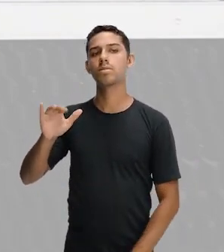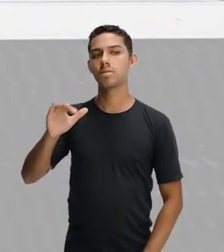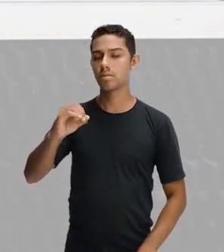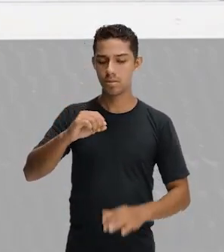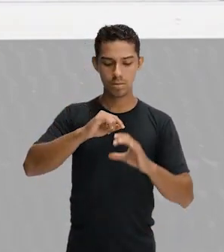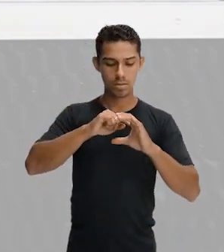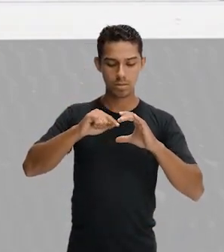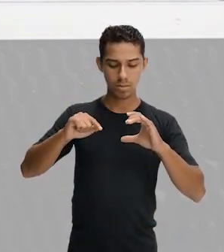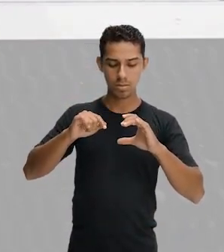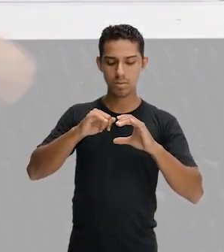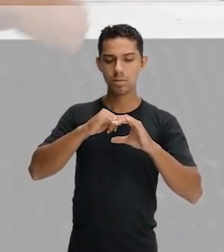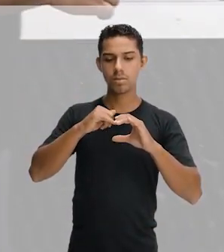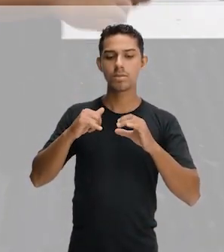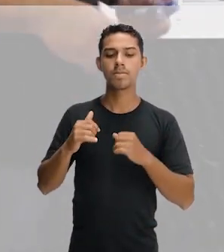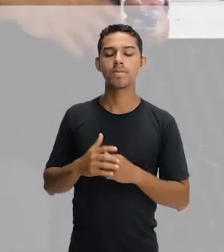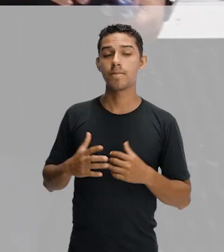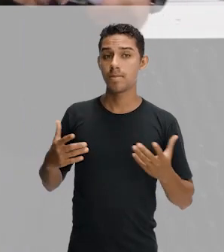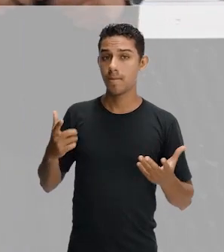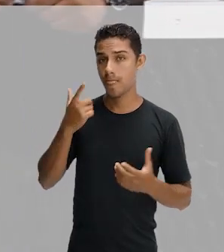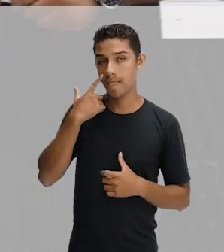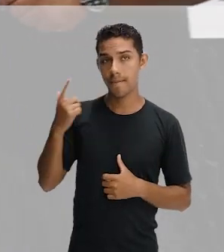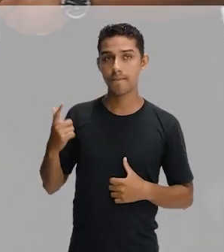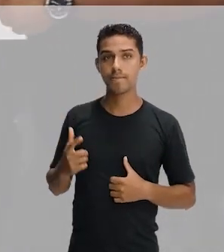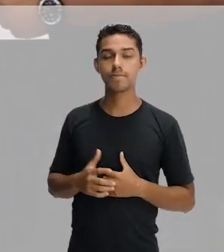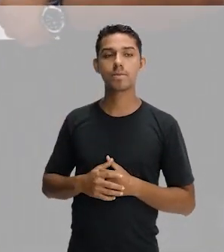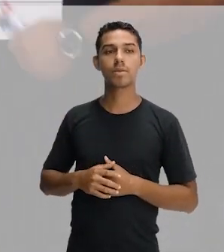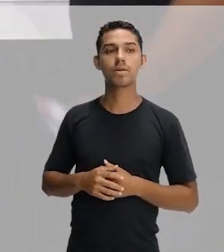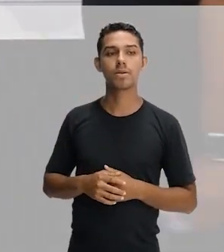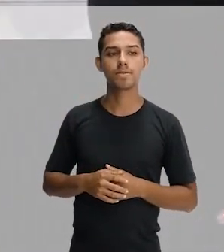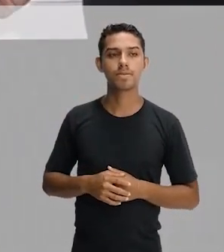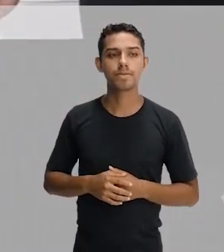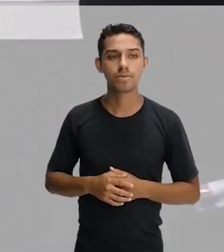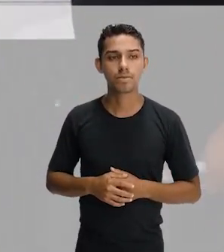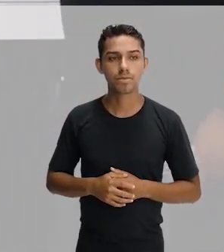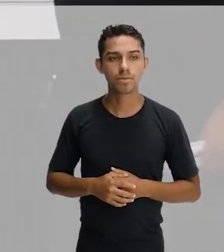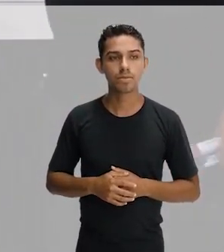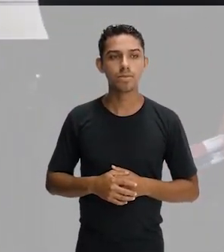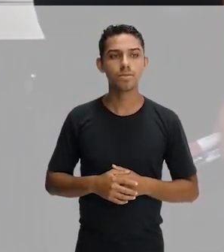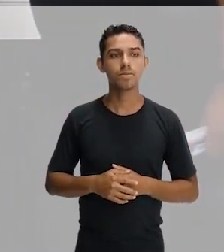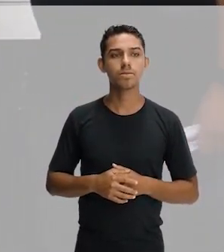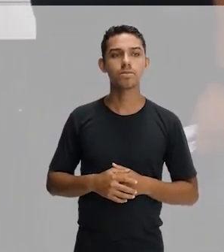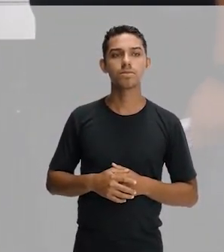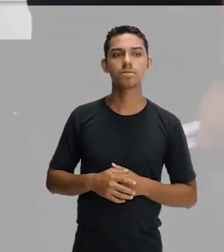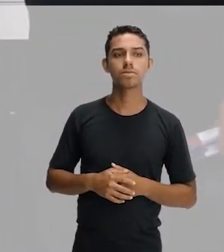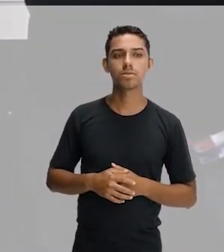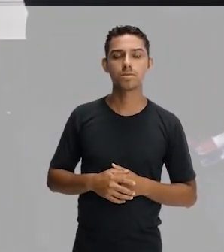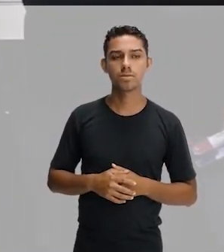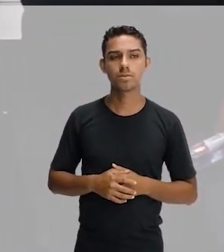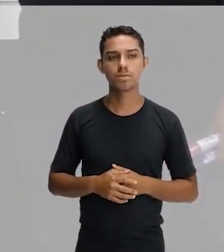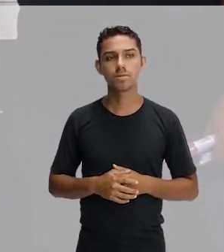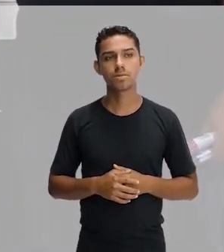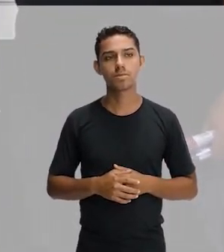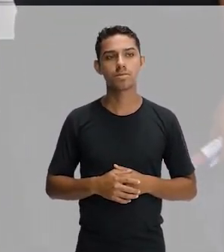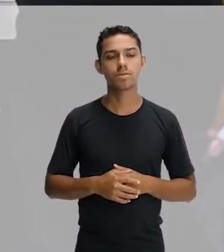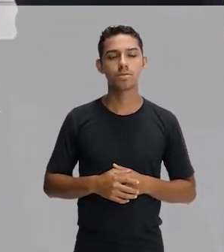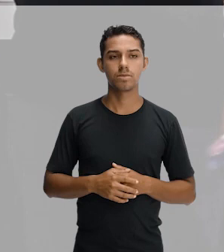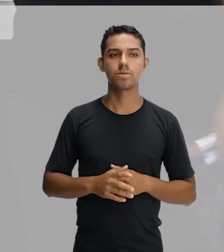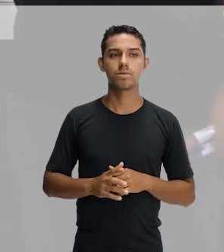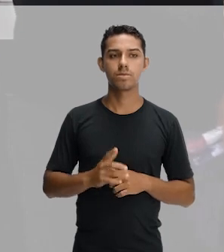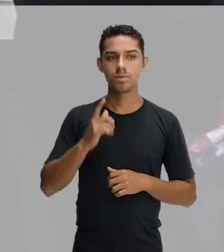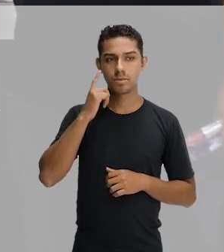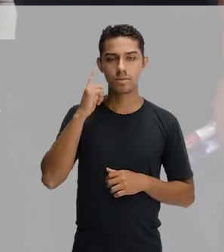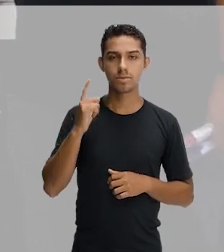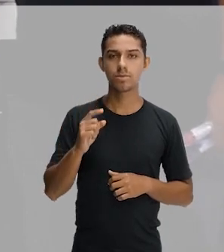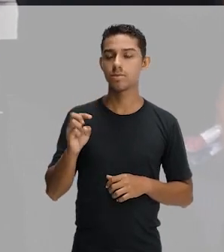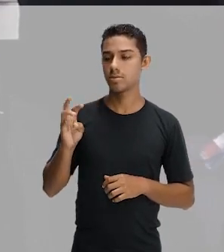bom? Então, bem aqui nós vamos fazer a seguinte mudança. Ó. V é igual a W, né? Que na verdade é um